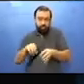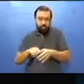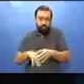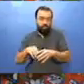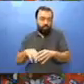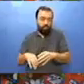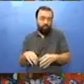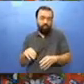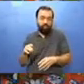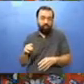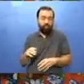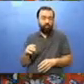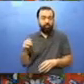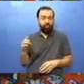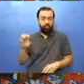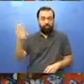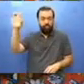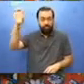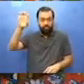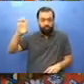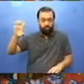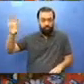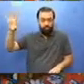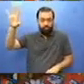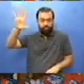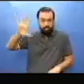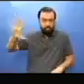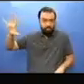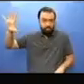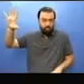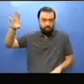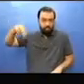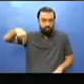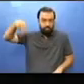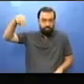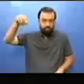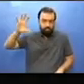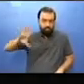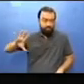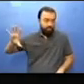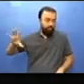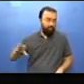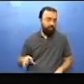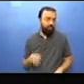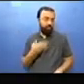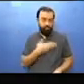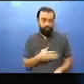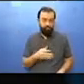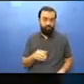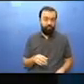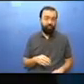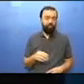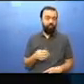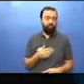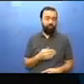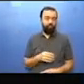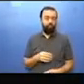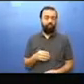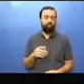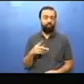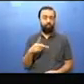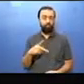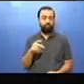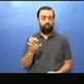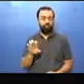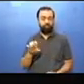no litoral sul de Alagoas e no litoral norte da Bahia. A próxima tartaruga é a tartaruga de pente.